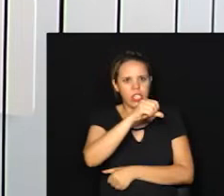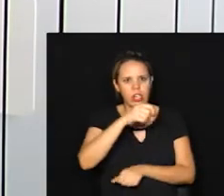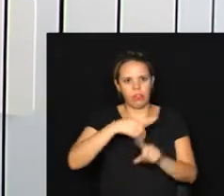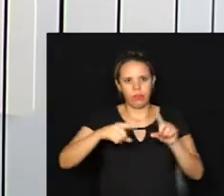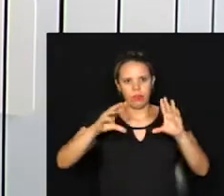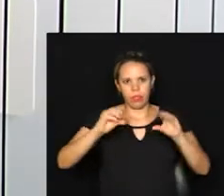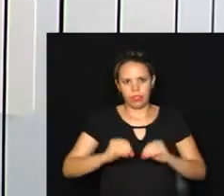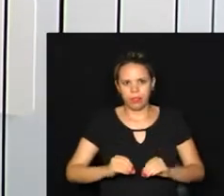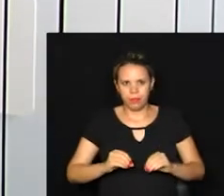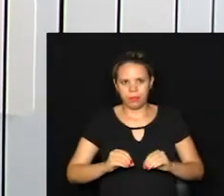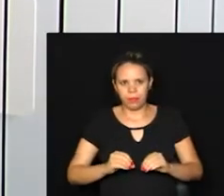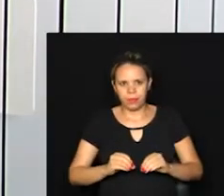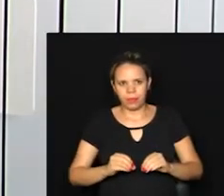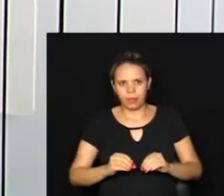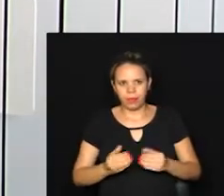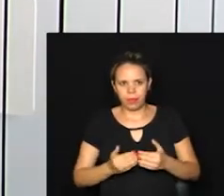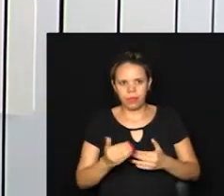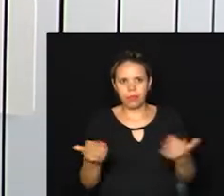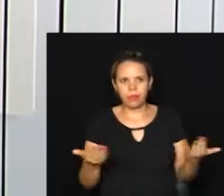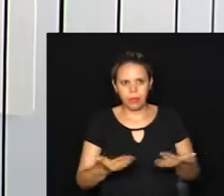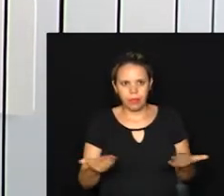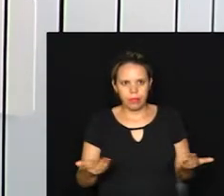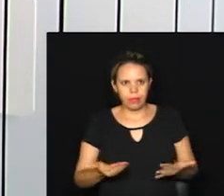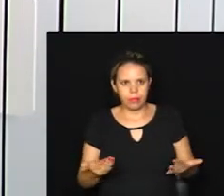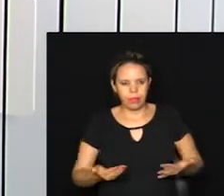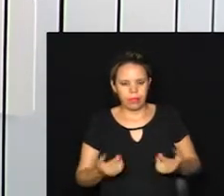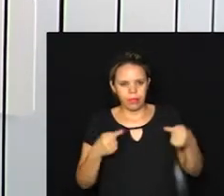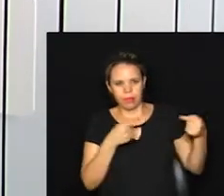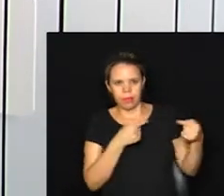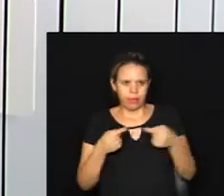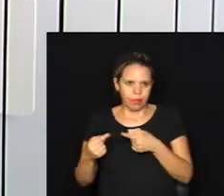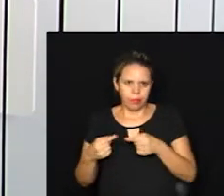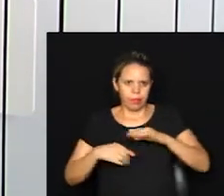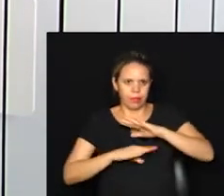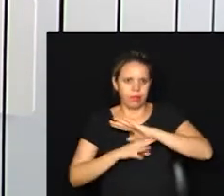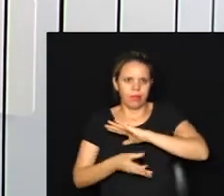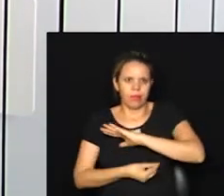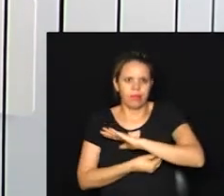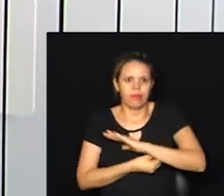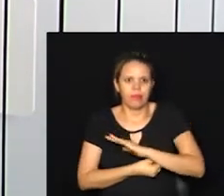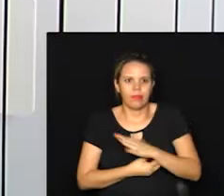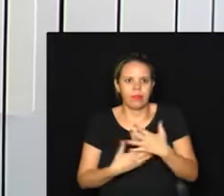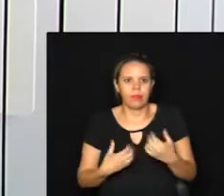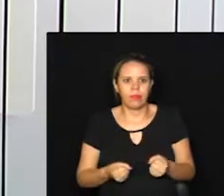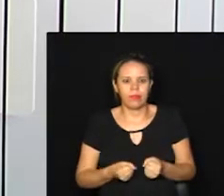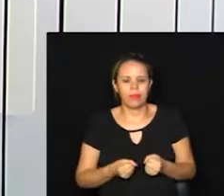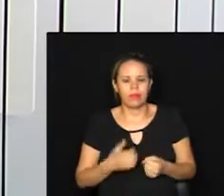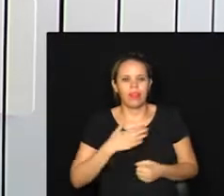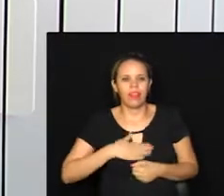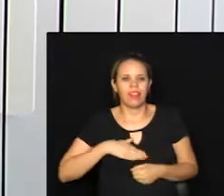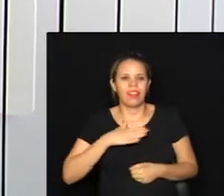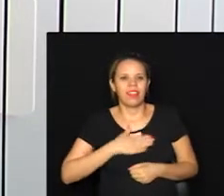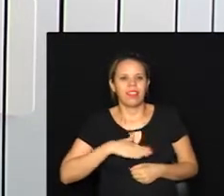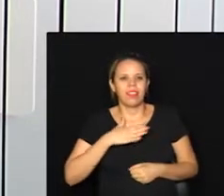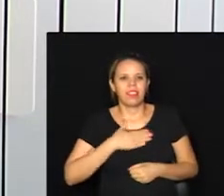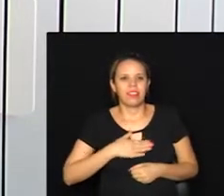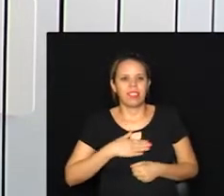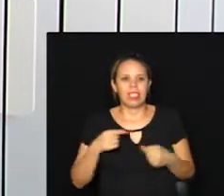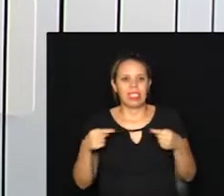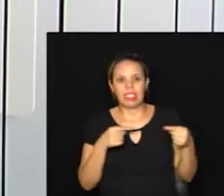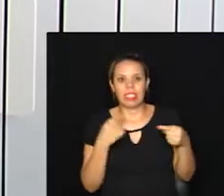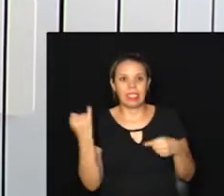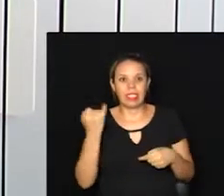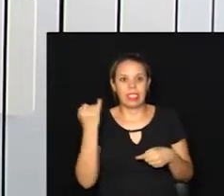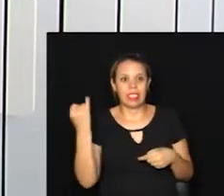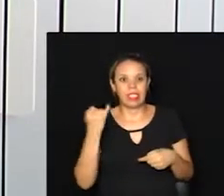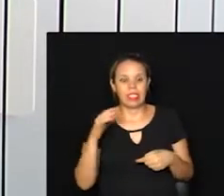noite. Então, a partir de agora, é derby aqui no Câmara Total. Nós vamos respirar fundo esta partida tão